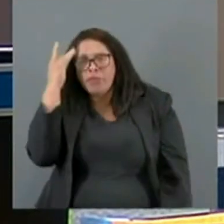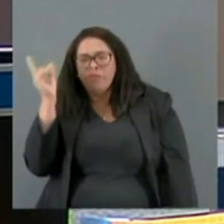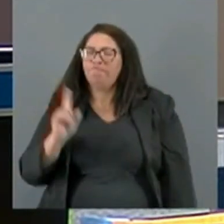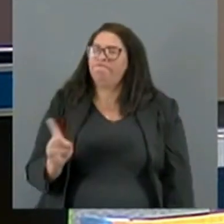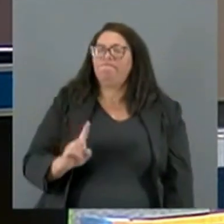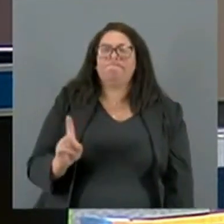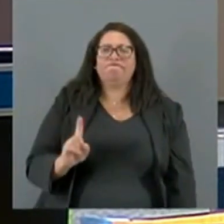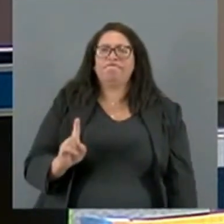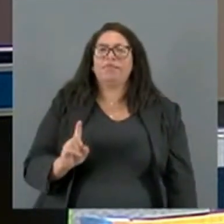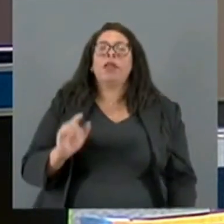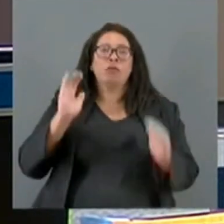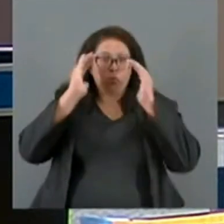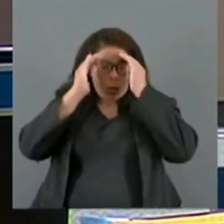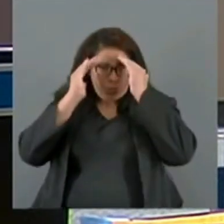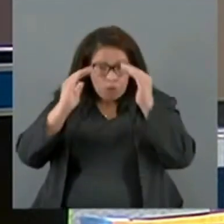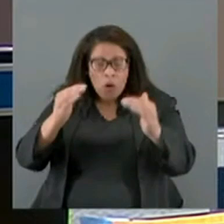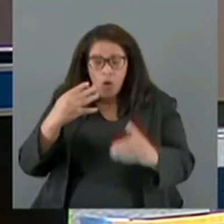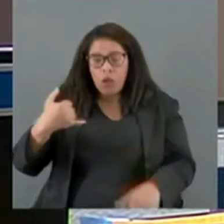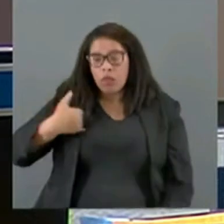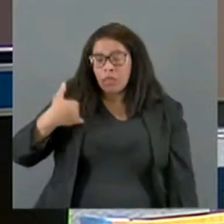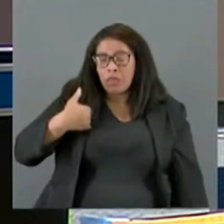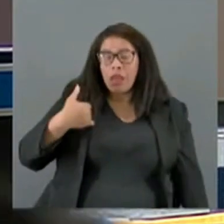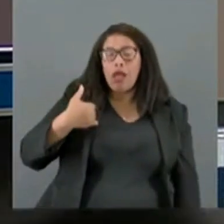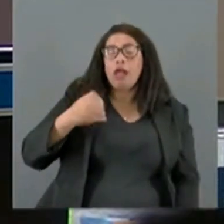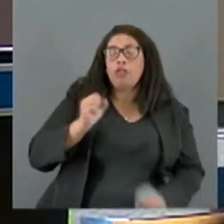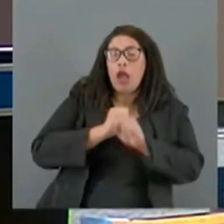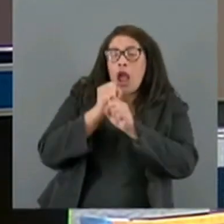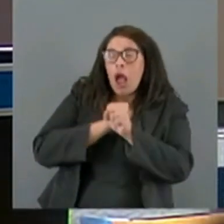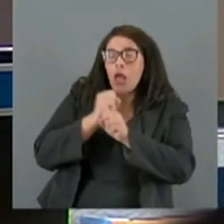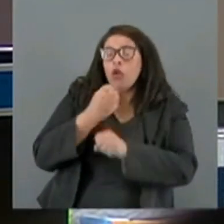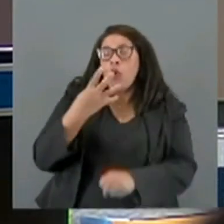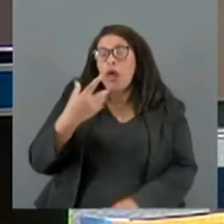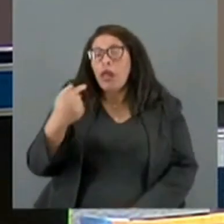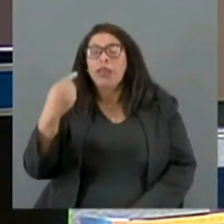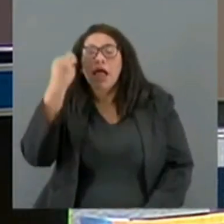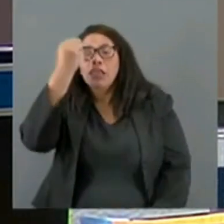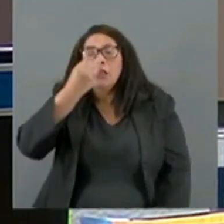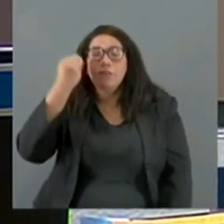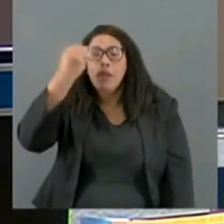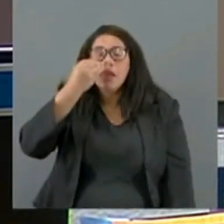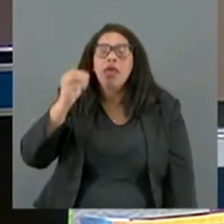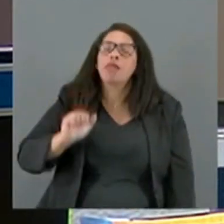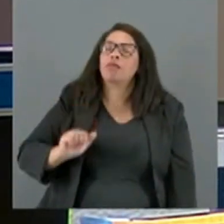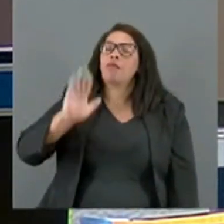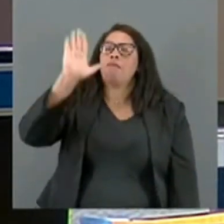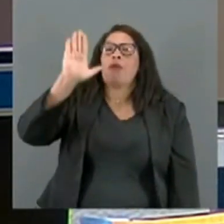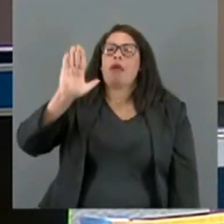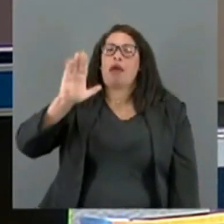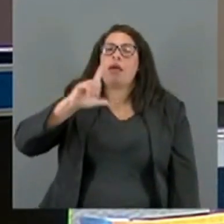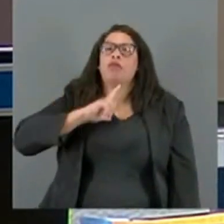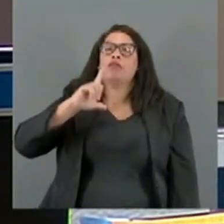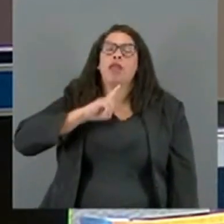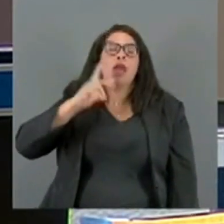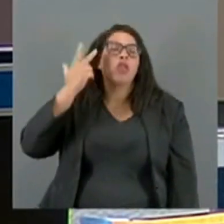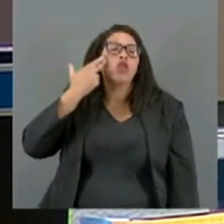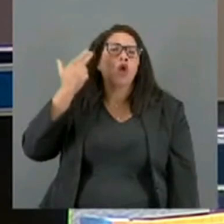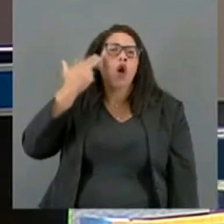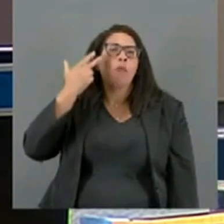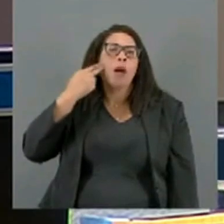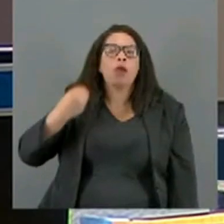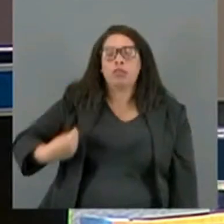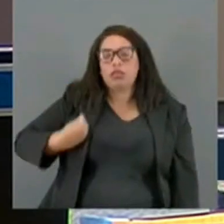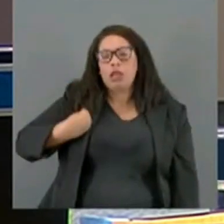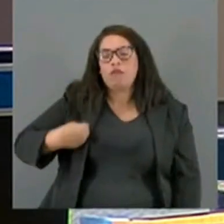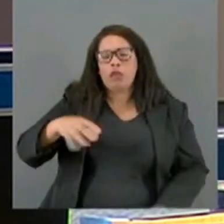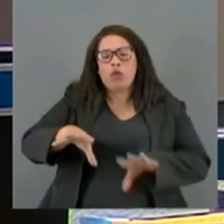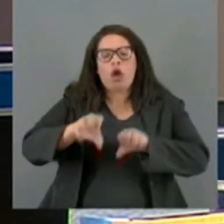de dedicação ao serviço público, pude acumular vastas experiências, além de, naturalmente, ter uma